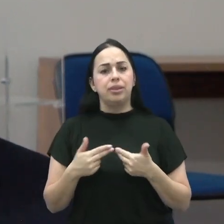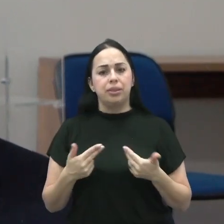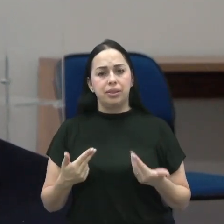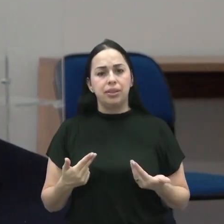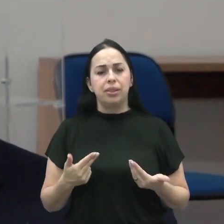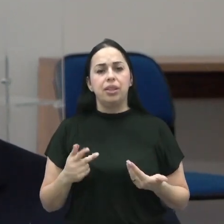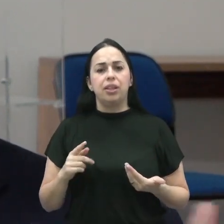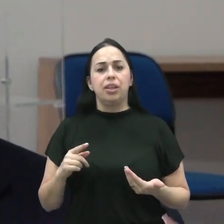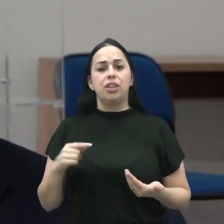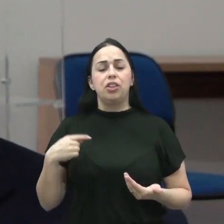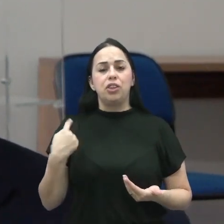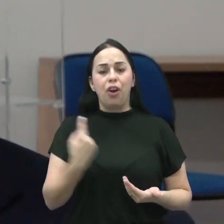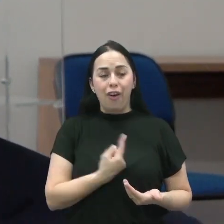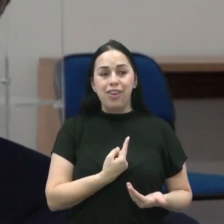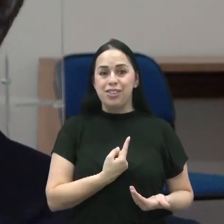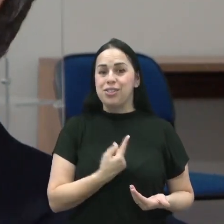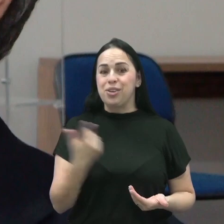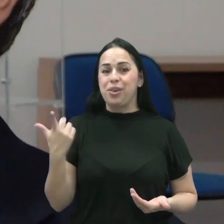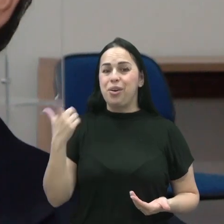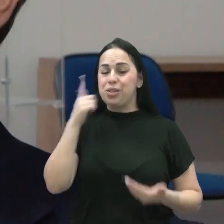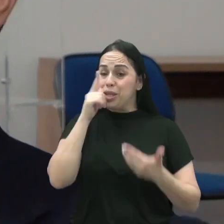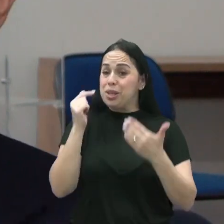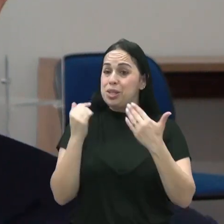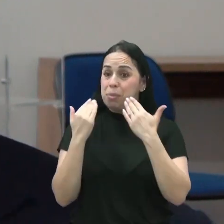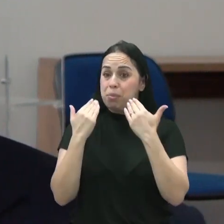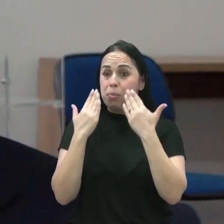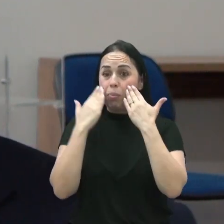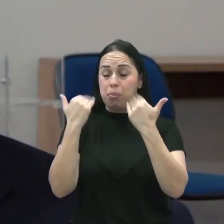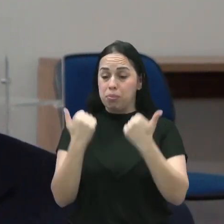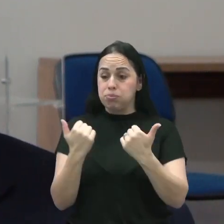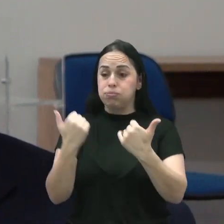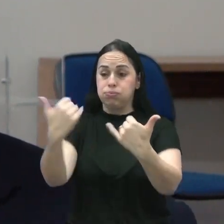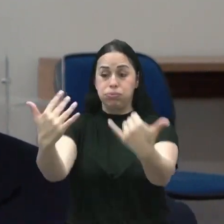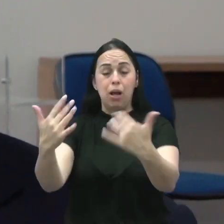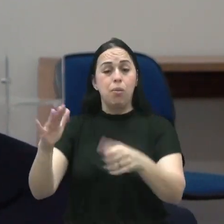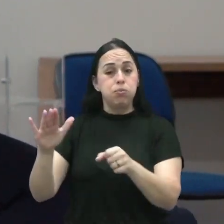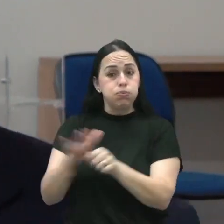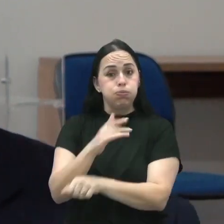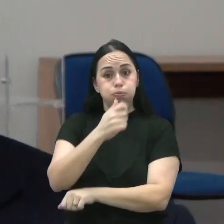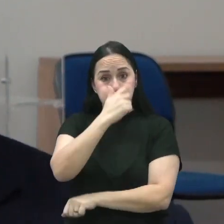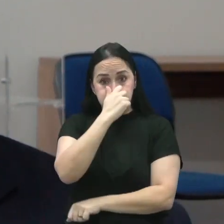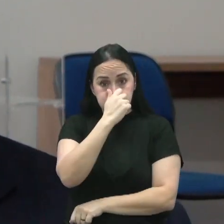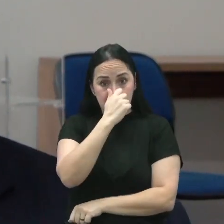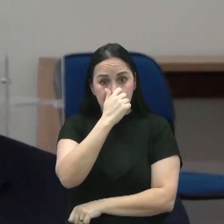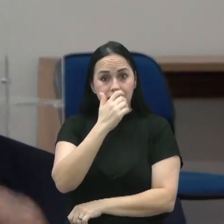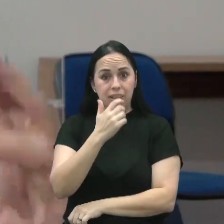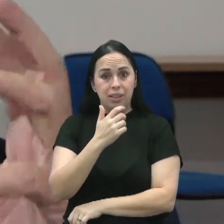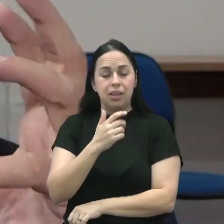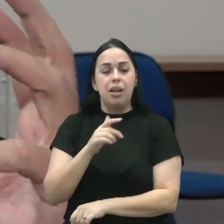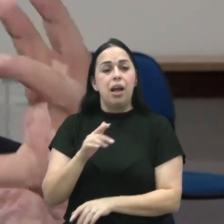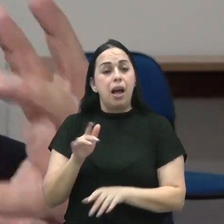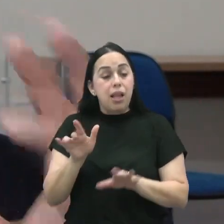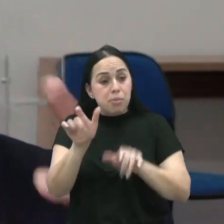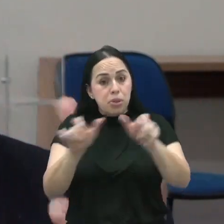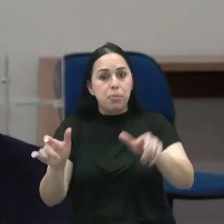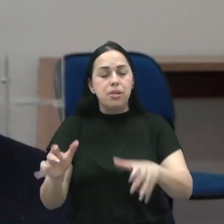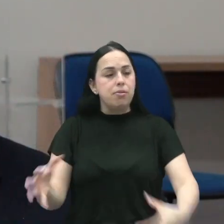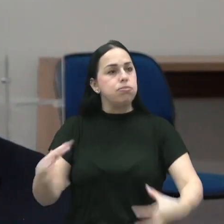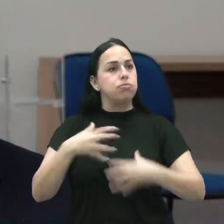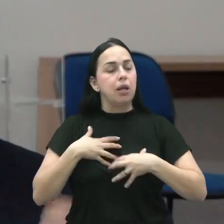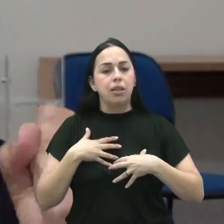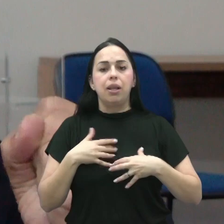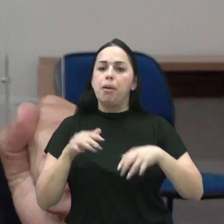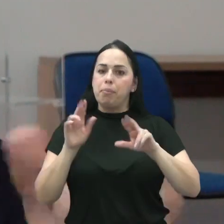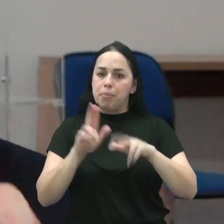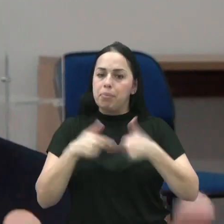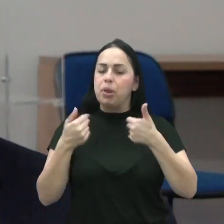isso revela o quanto que nós poderíamos encher esse auditório com mais pessoas, a comunidade precisa ser mais tocada com isso,